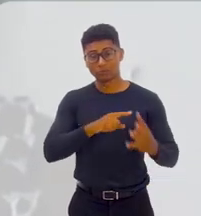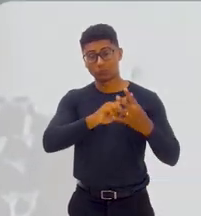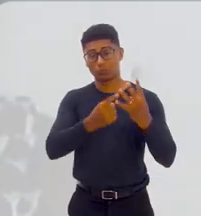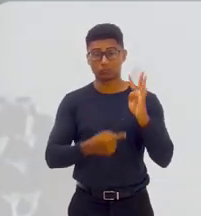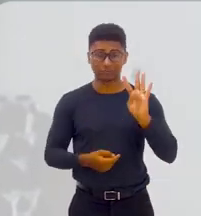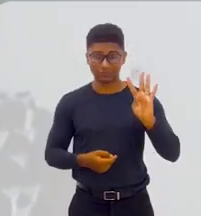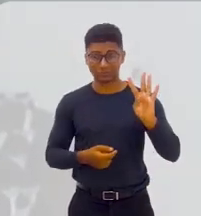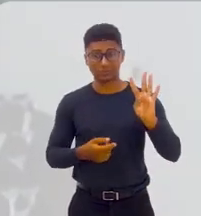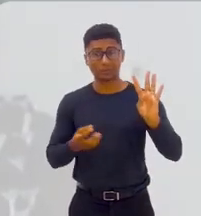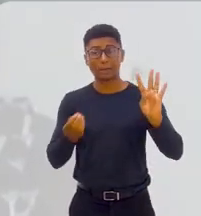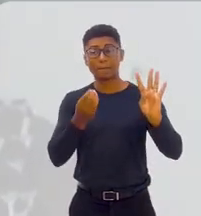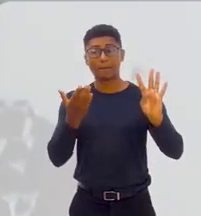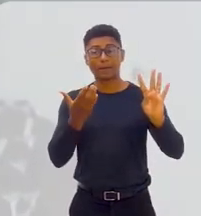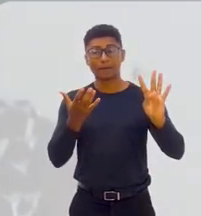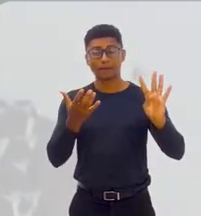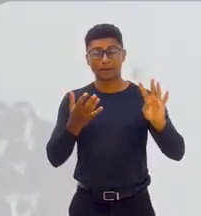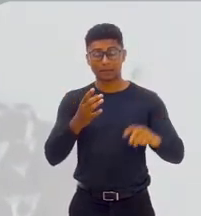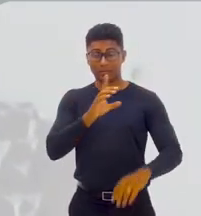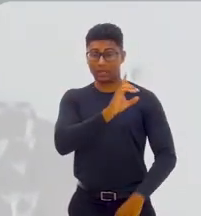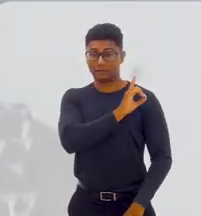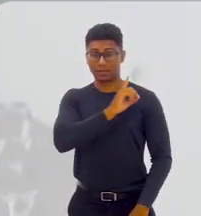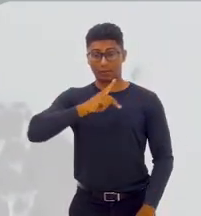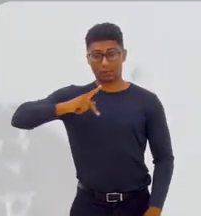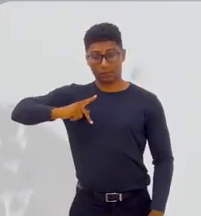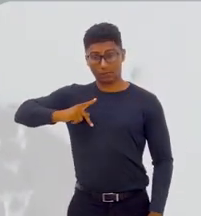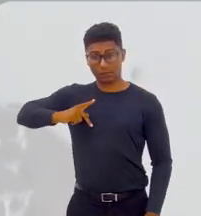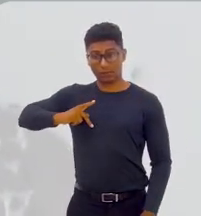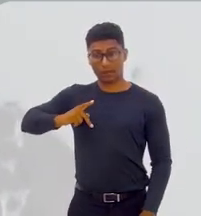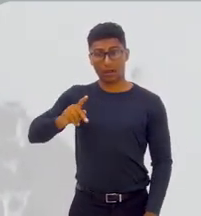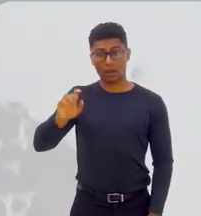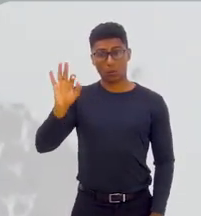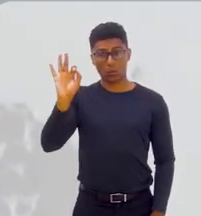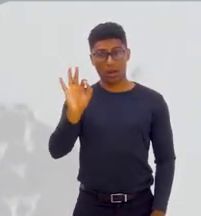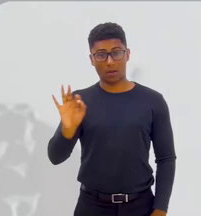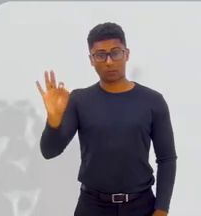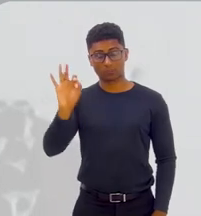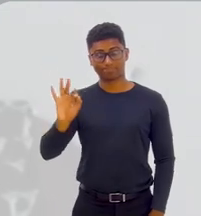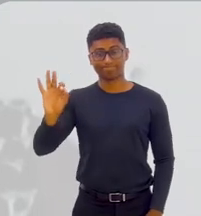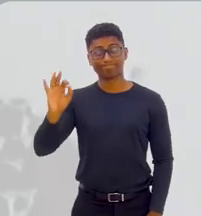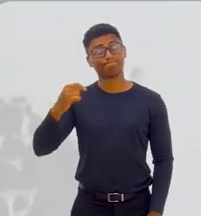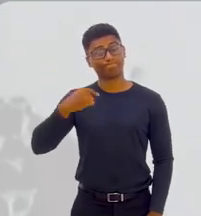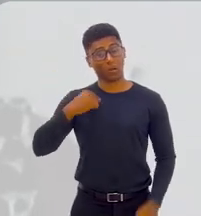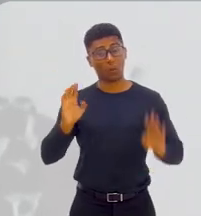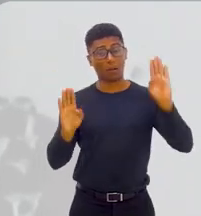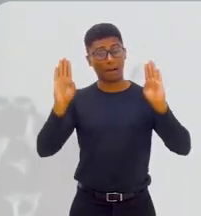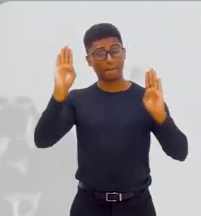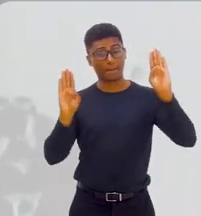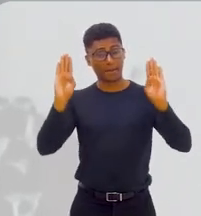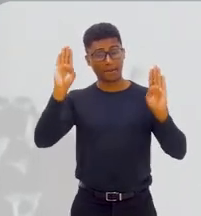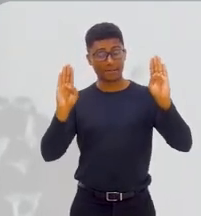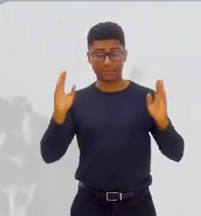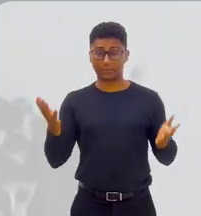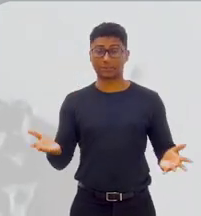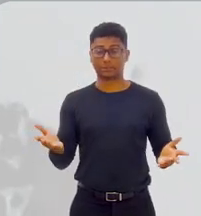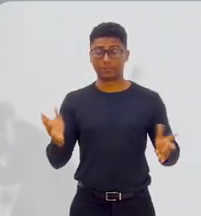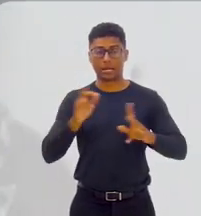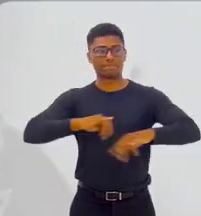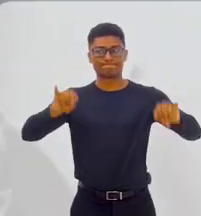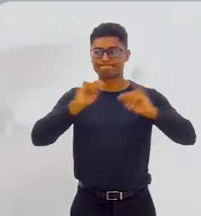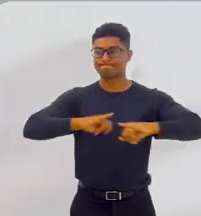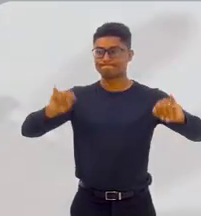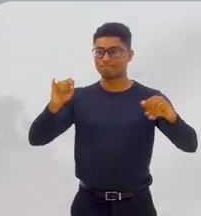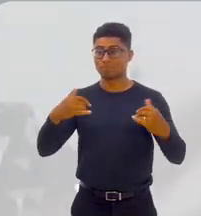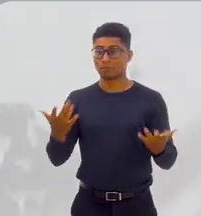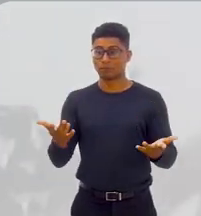com quatro homens para ouvidora da Defensoria Pública da União. Estou em campanha, né, para ser ouvidora, ou seja, linkar